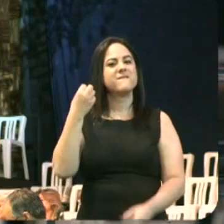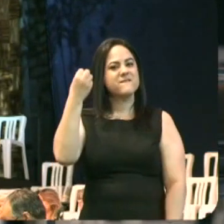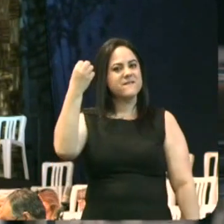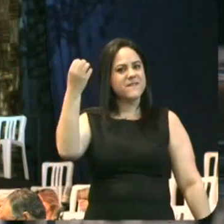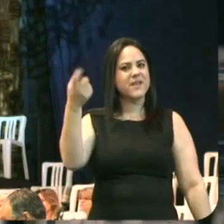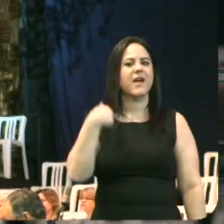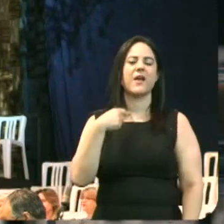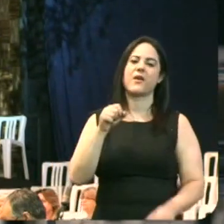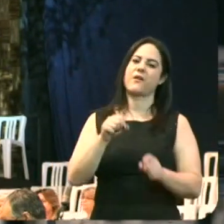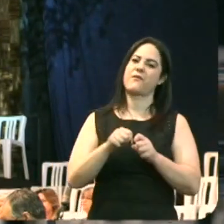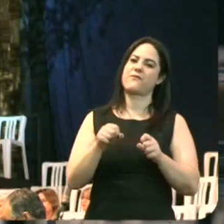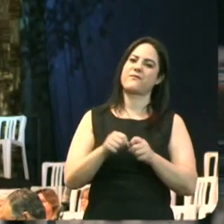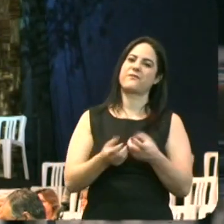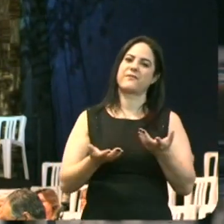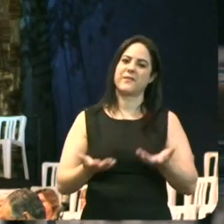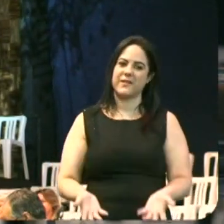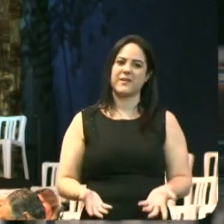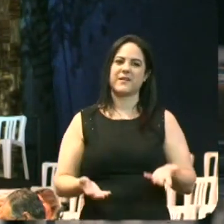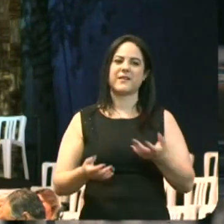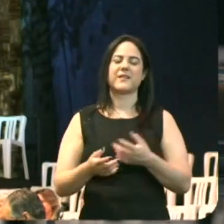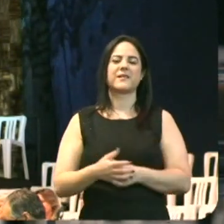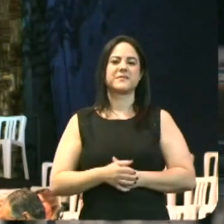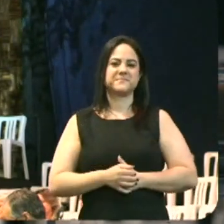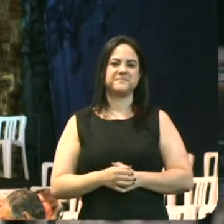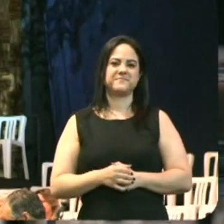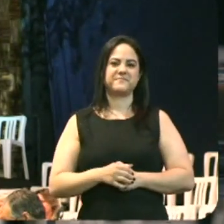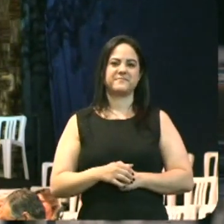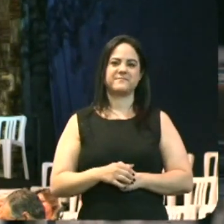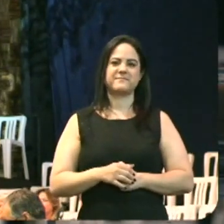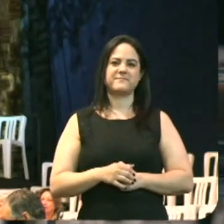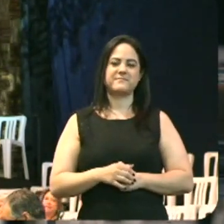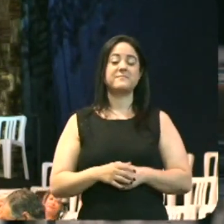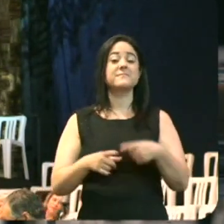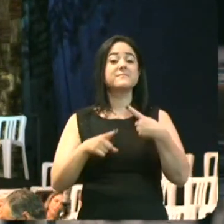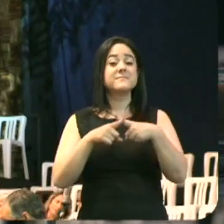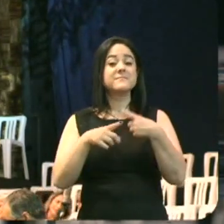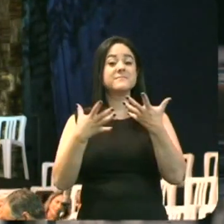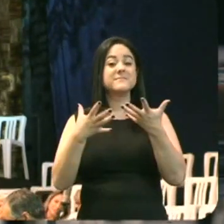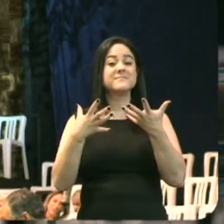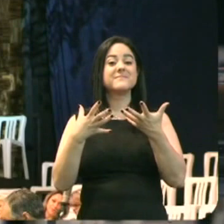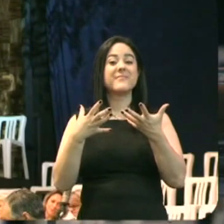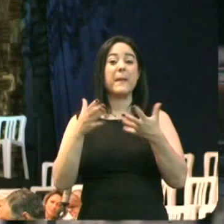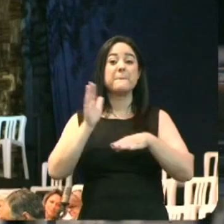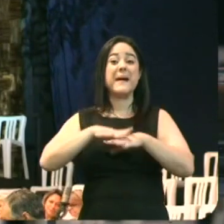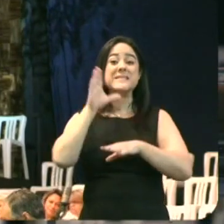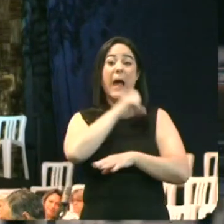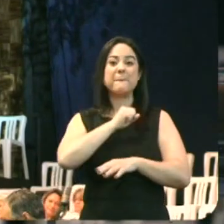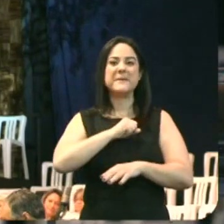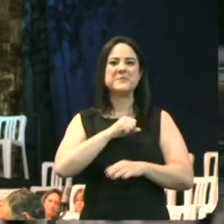viagem que eu fiz para Ijuí, né? Por quê? Porque eu queria achar um atalho.